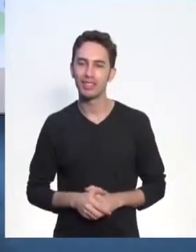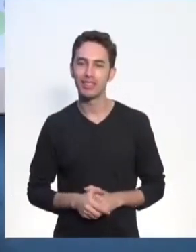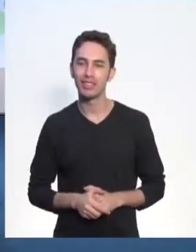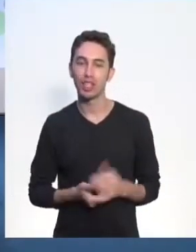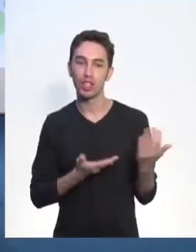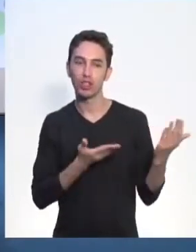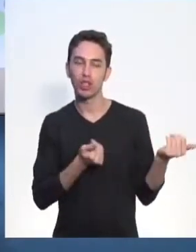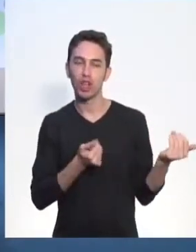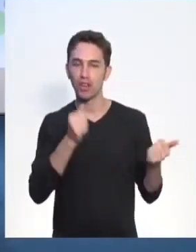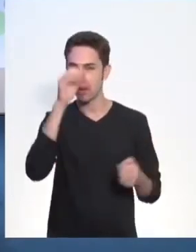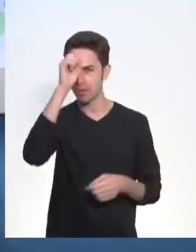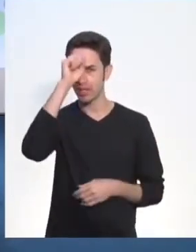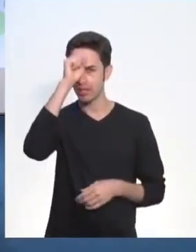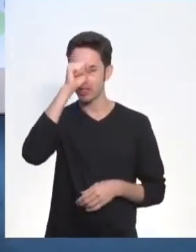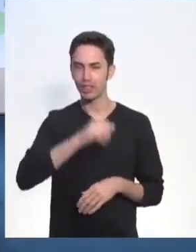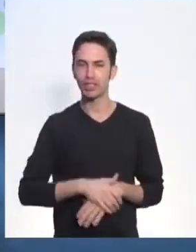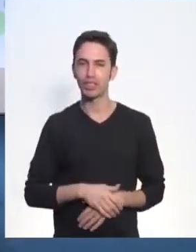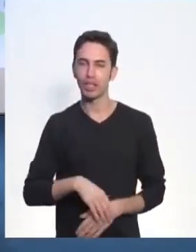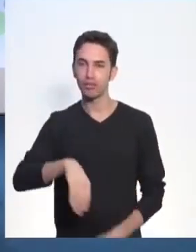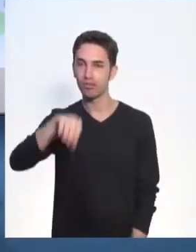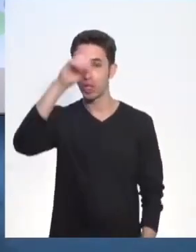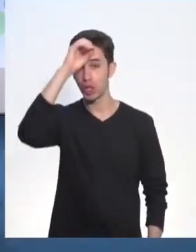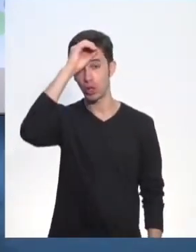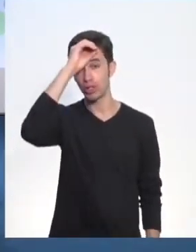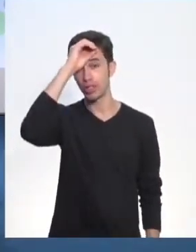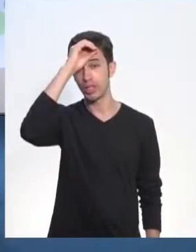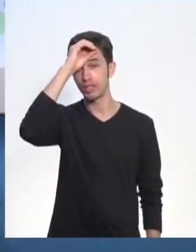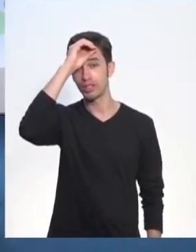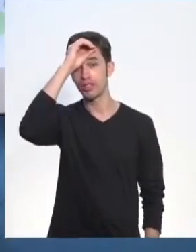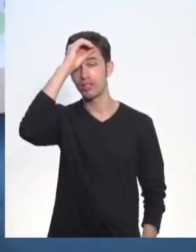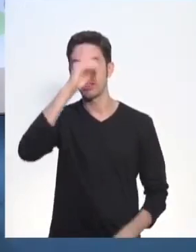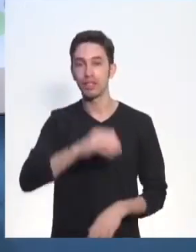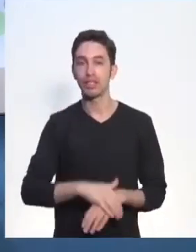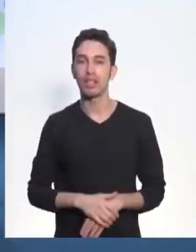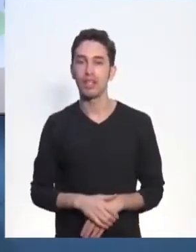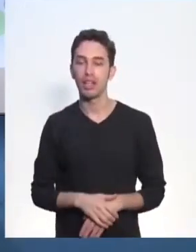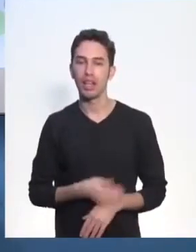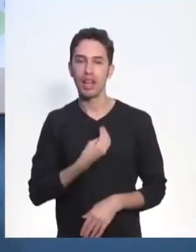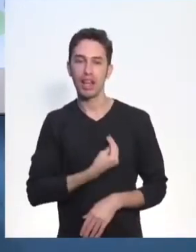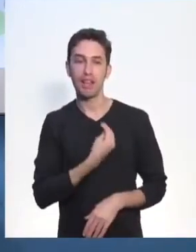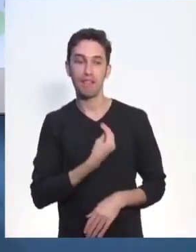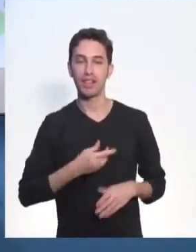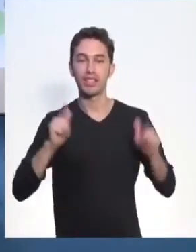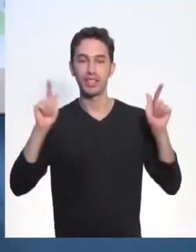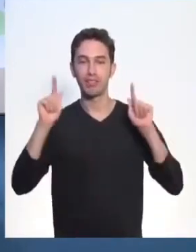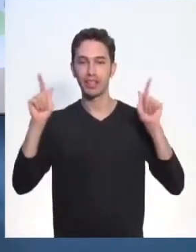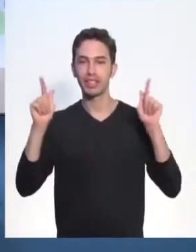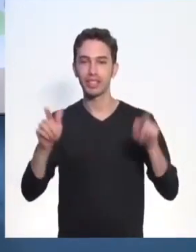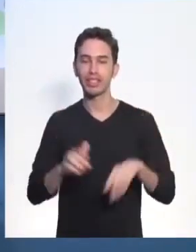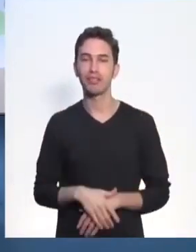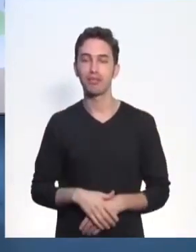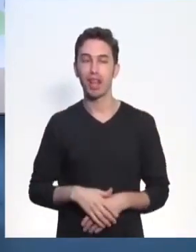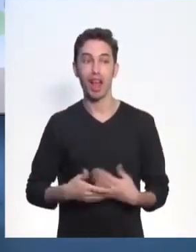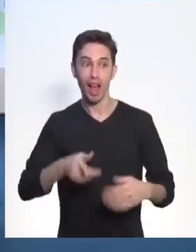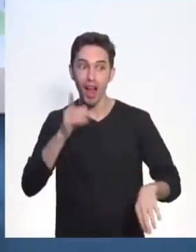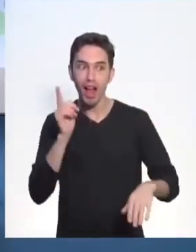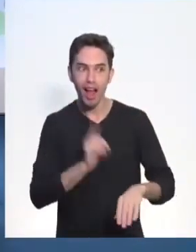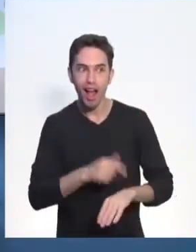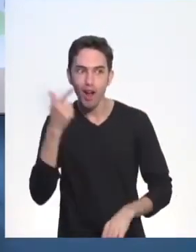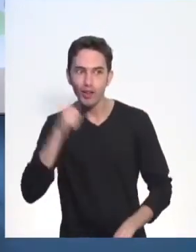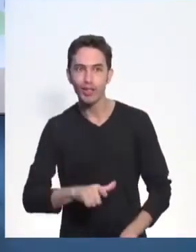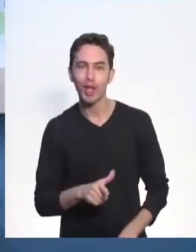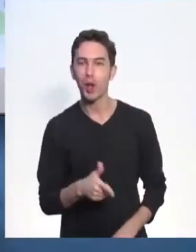Jovem aprendiz, inocência, infância divertida. Deu praia. Deu praia. Boa.